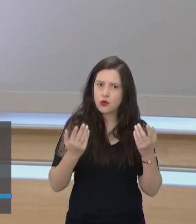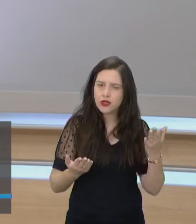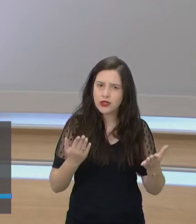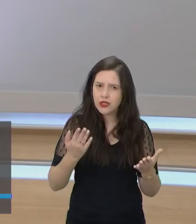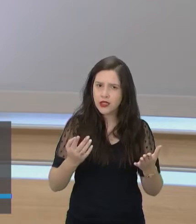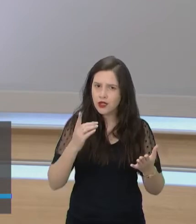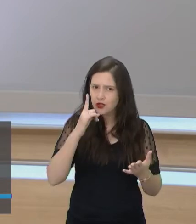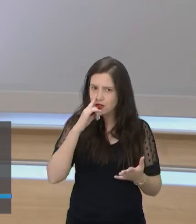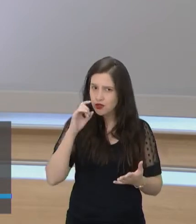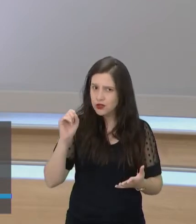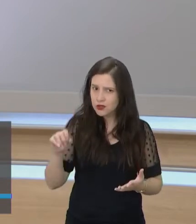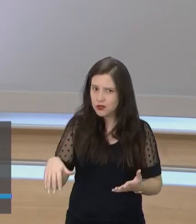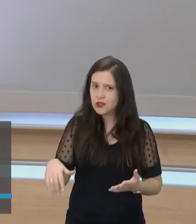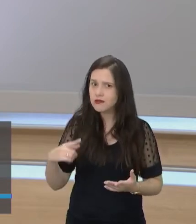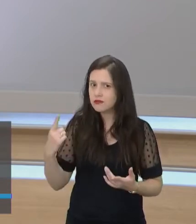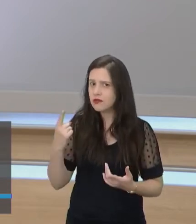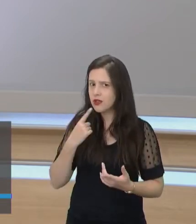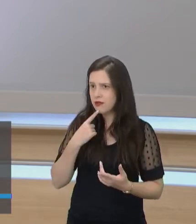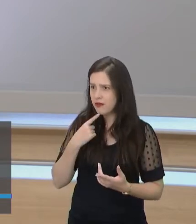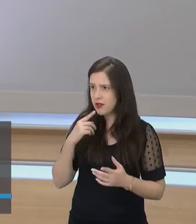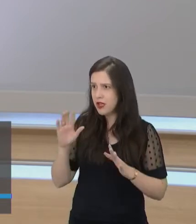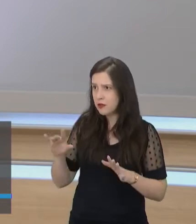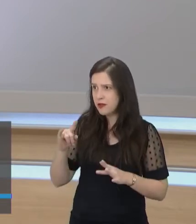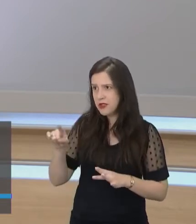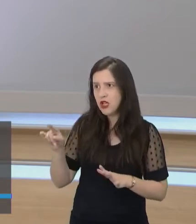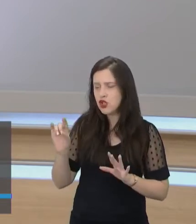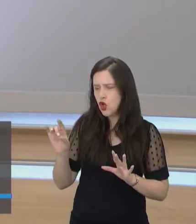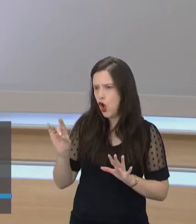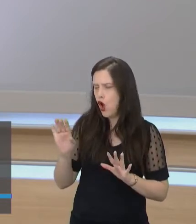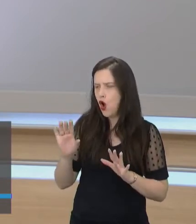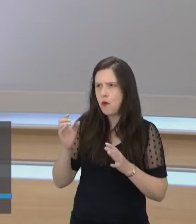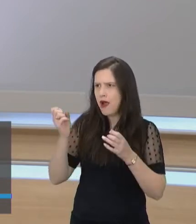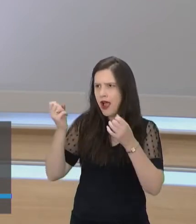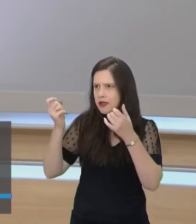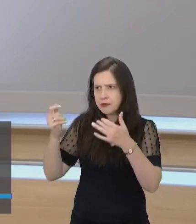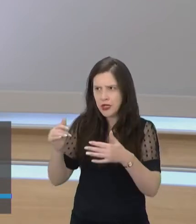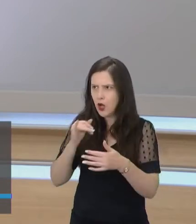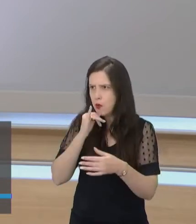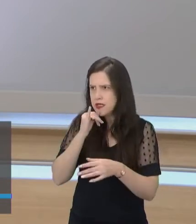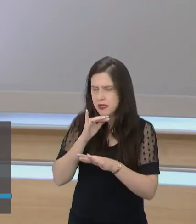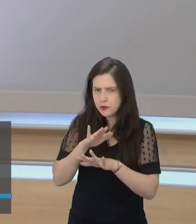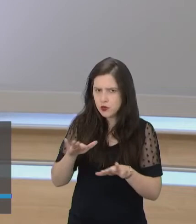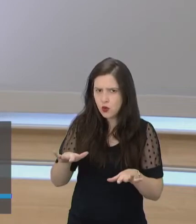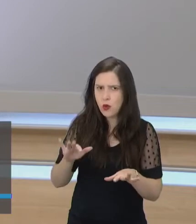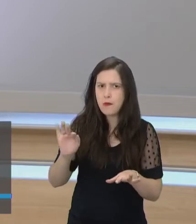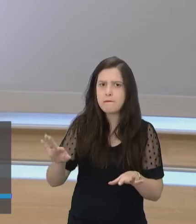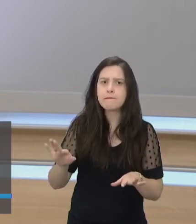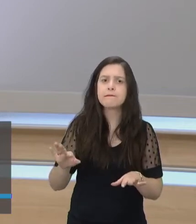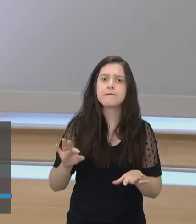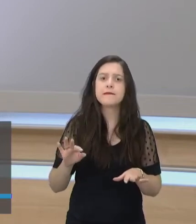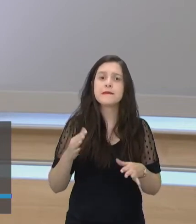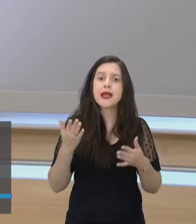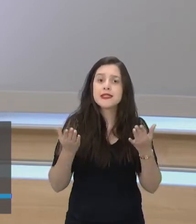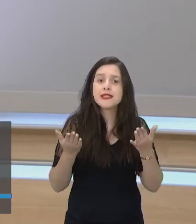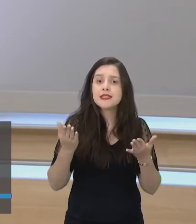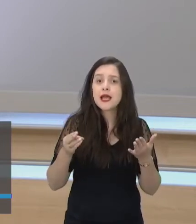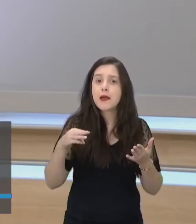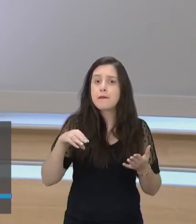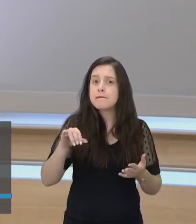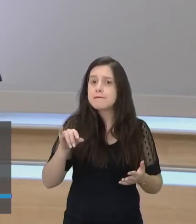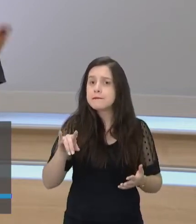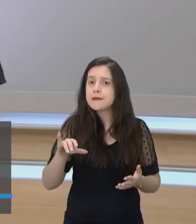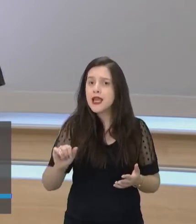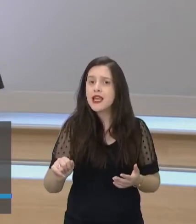como a gente está falando, a gente está se baseando aqui numa média, tá? Então, vamos imaginar que você esteja dentro dessa média, como